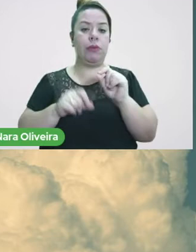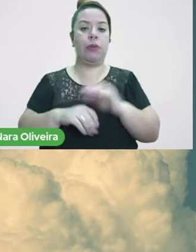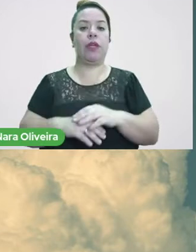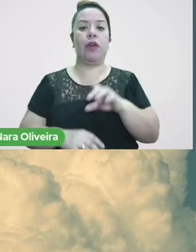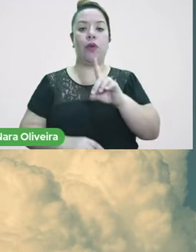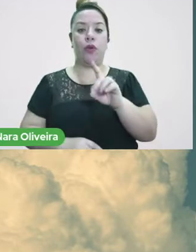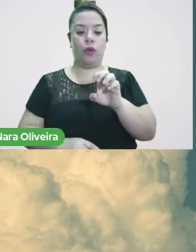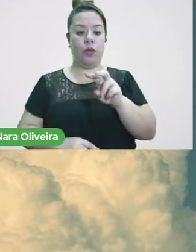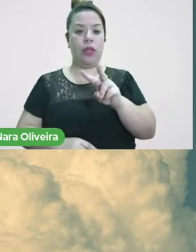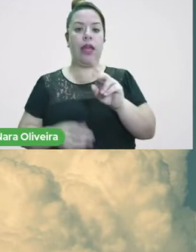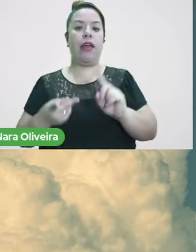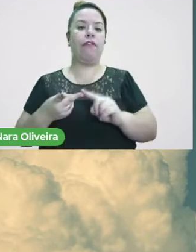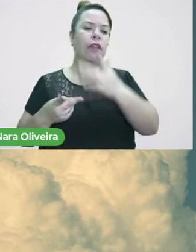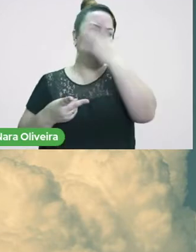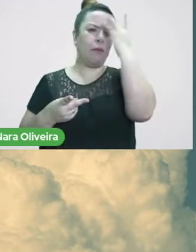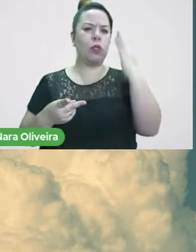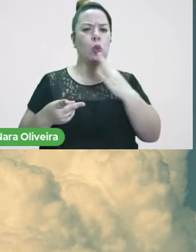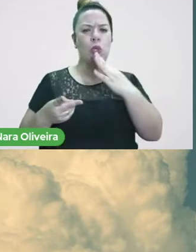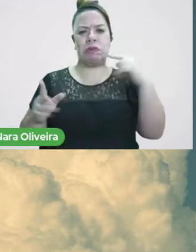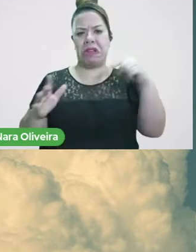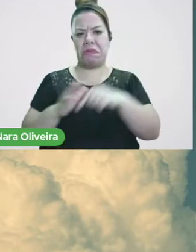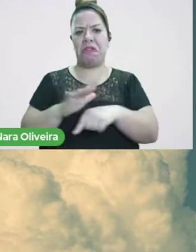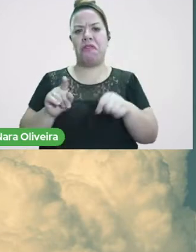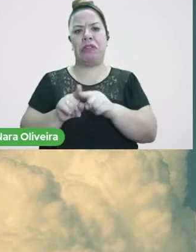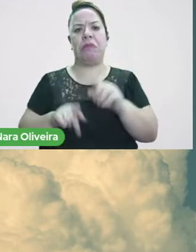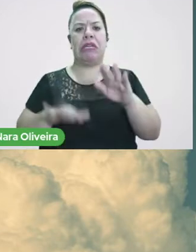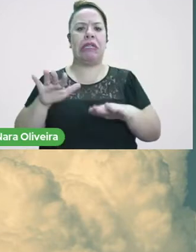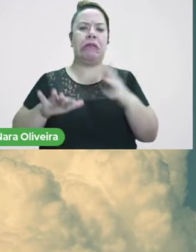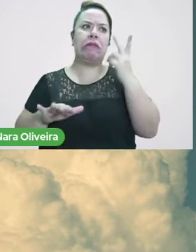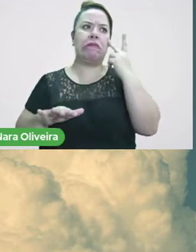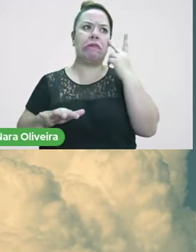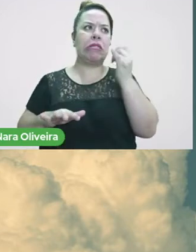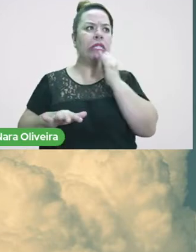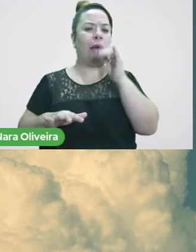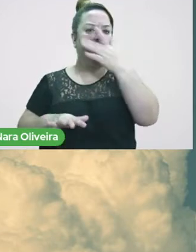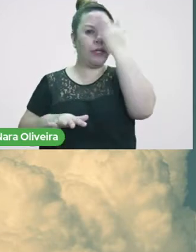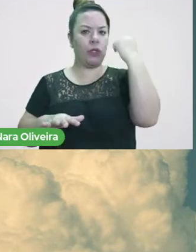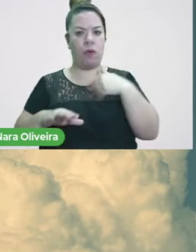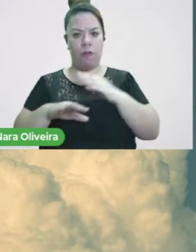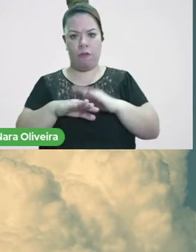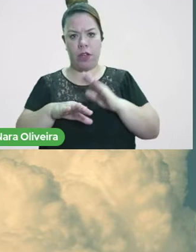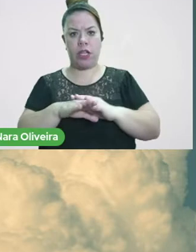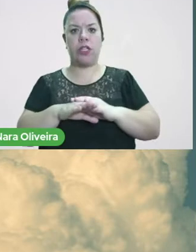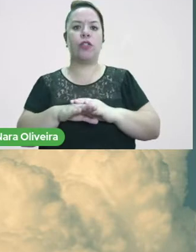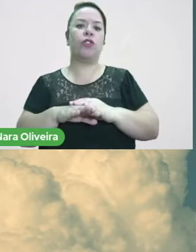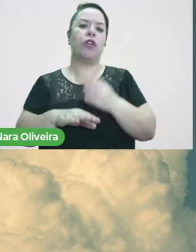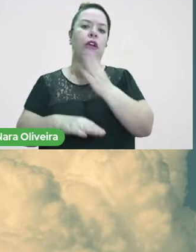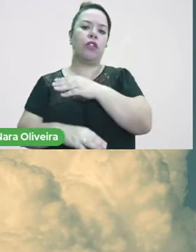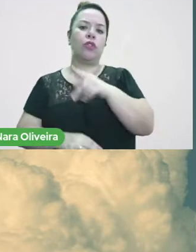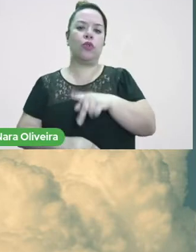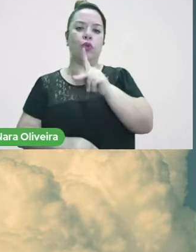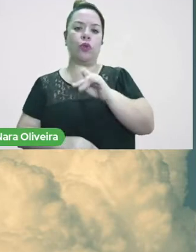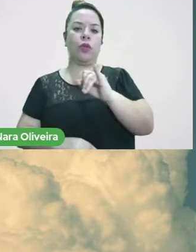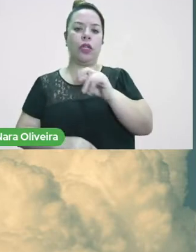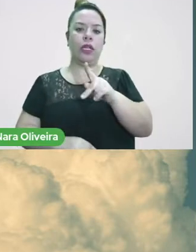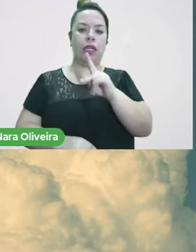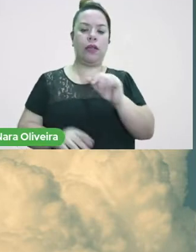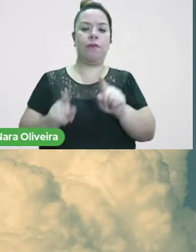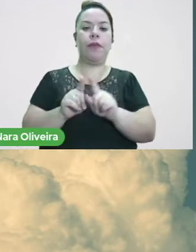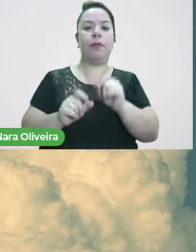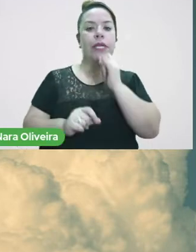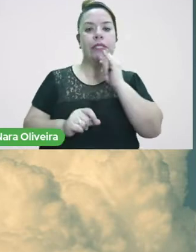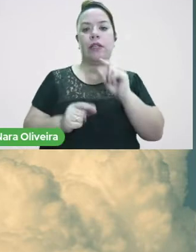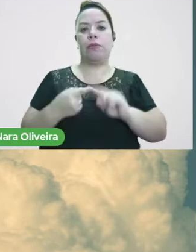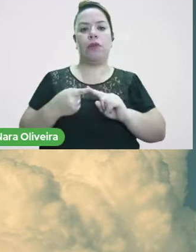mais contexto do card, geralmente a mesma que fez o kickoff, mas não necessariamente. Usa o Gira, usa a AWS, usa o browser,